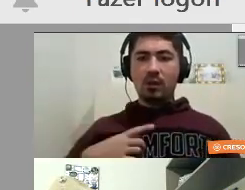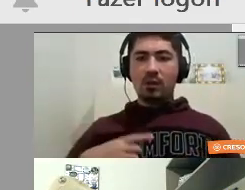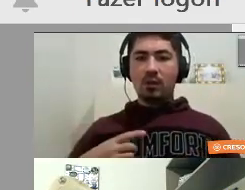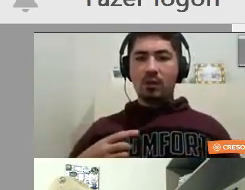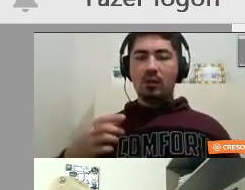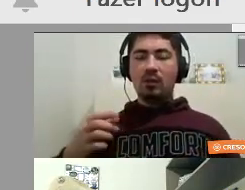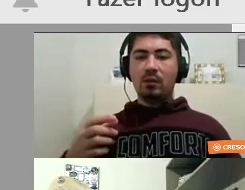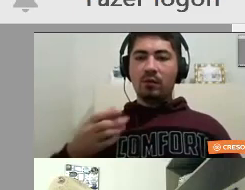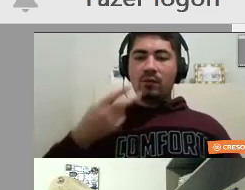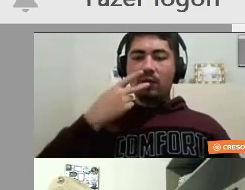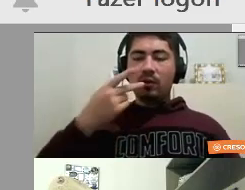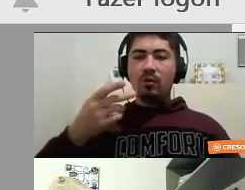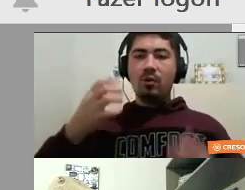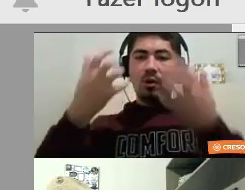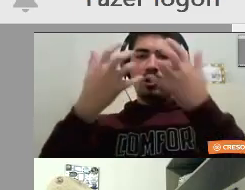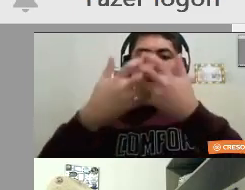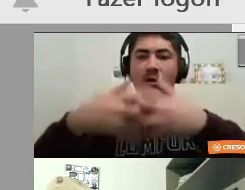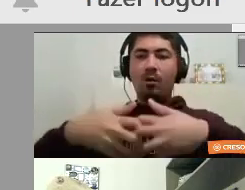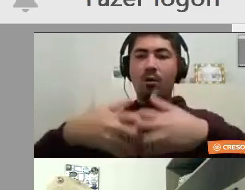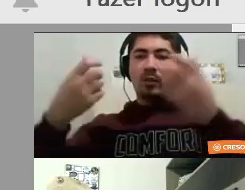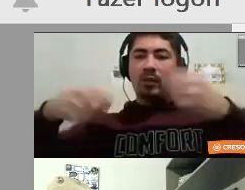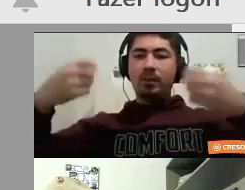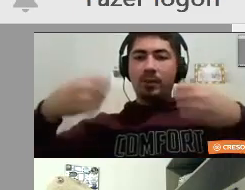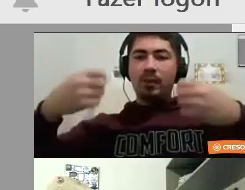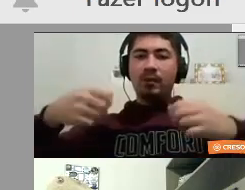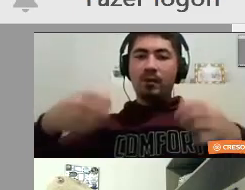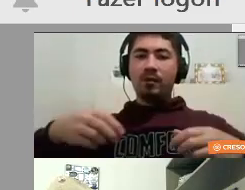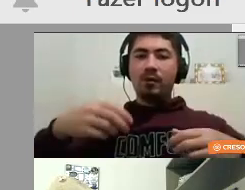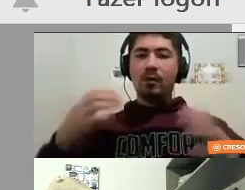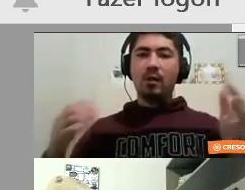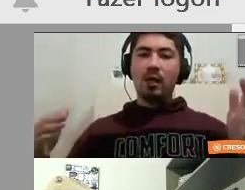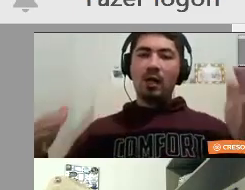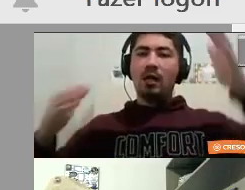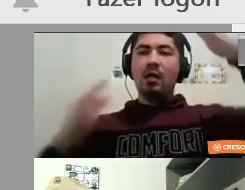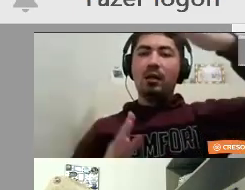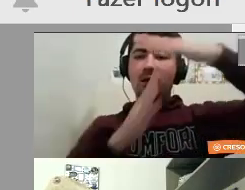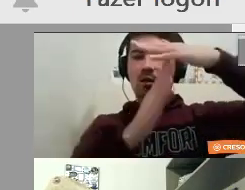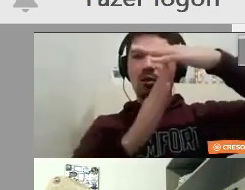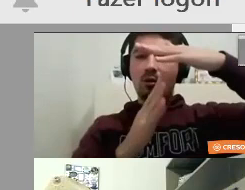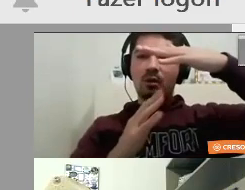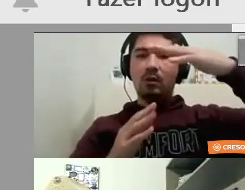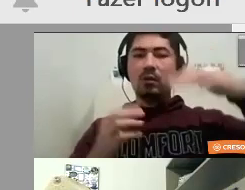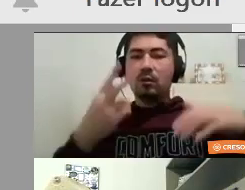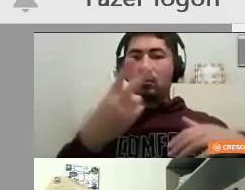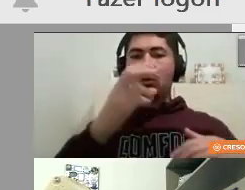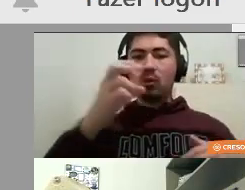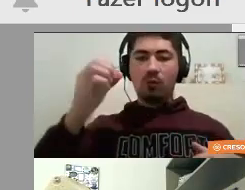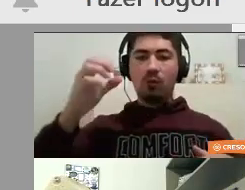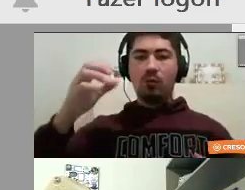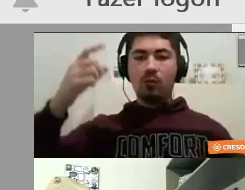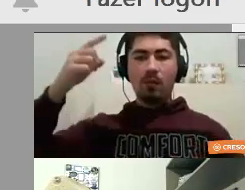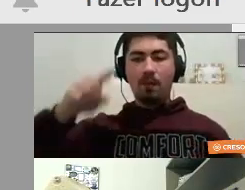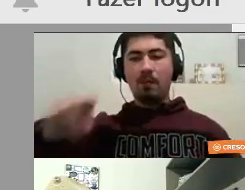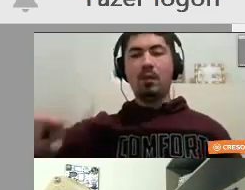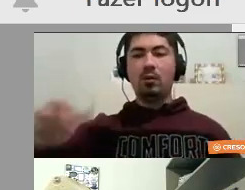exatamente desse desafio. Desde então, a Fundação Bill e Melinda Gates